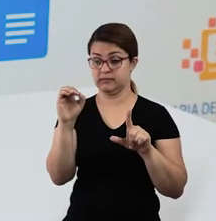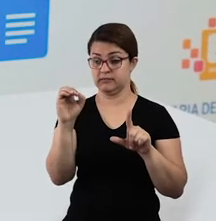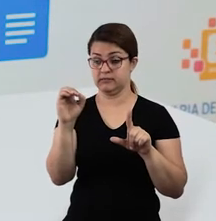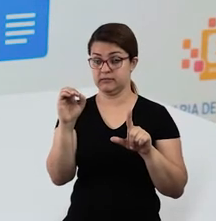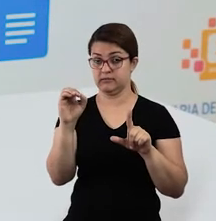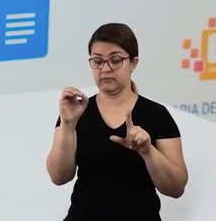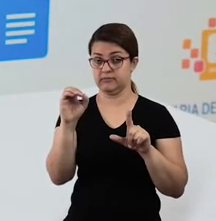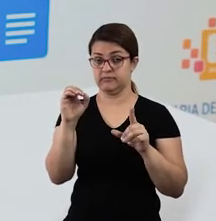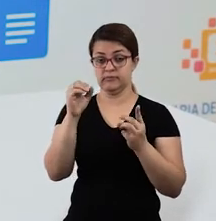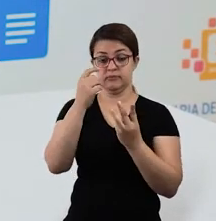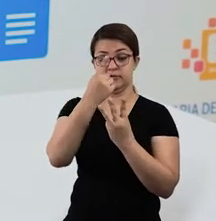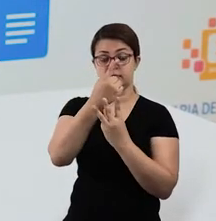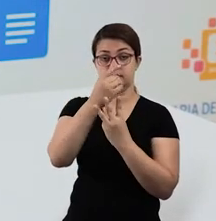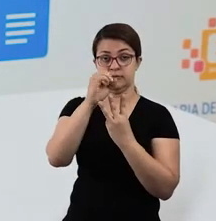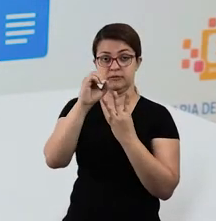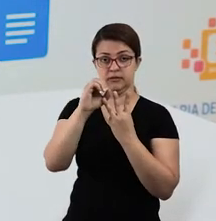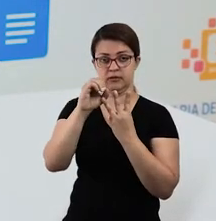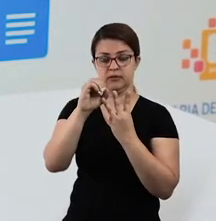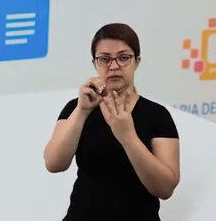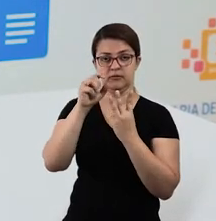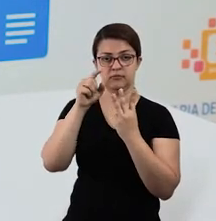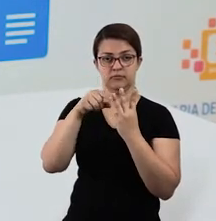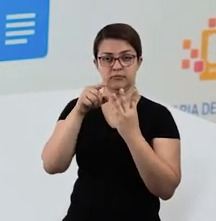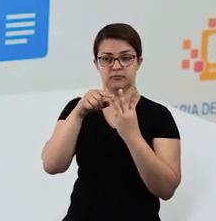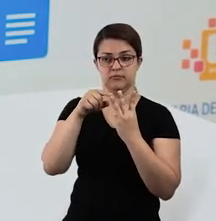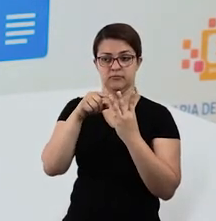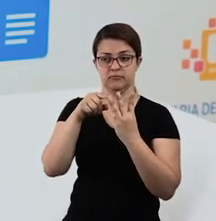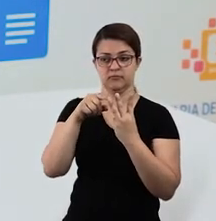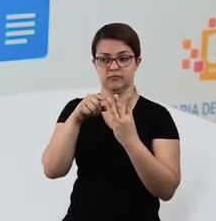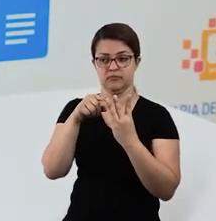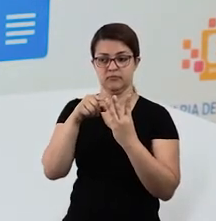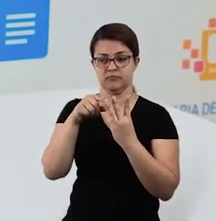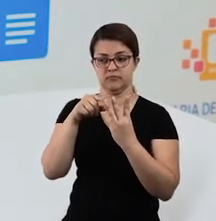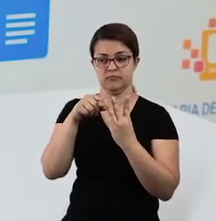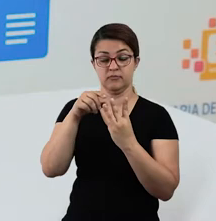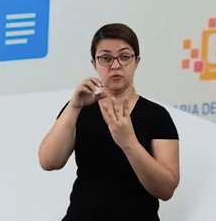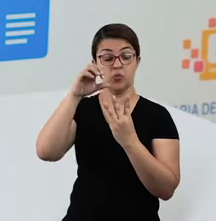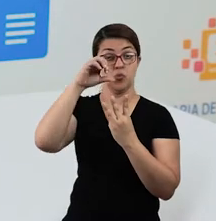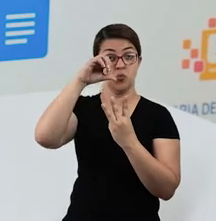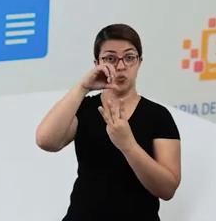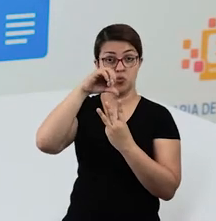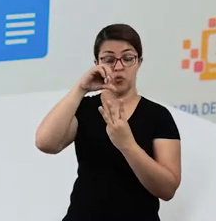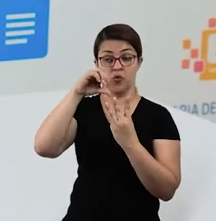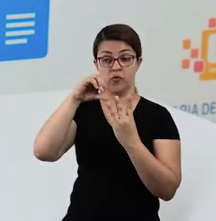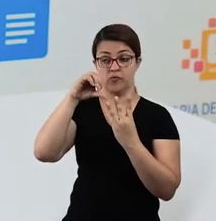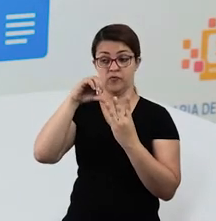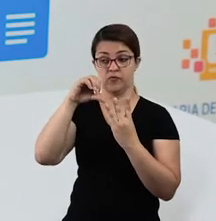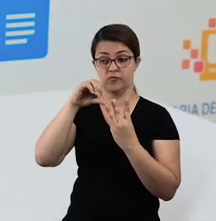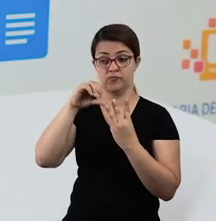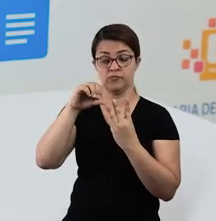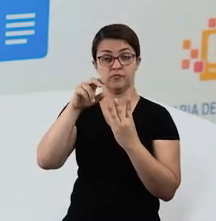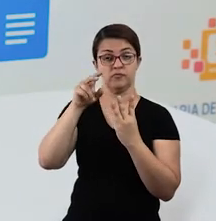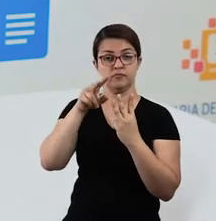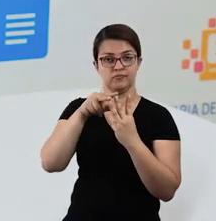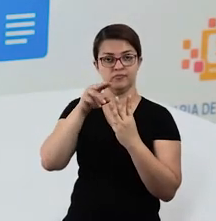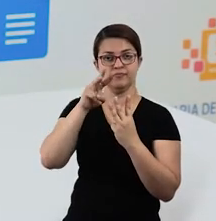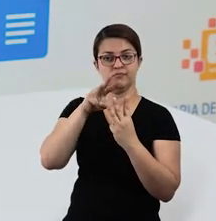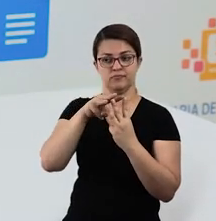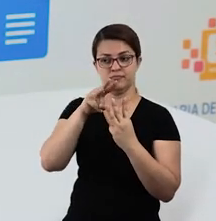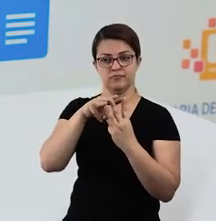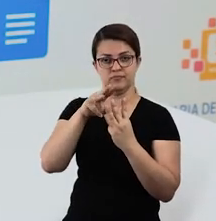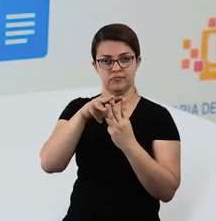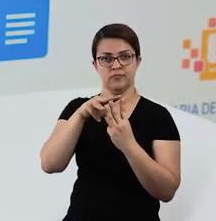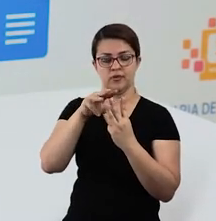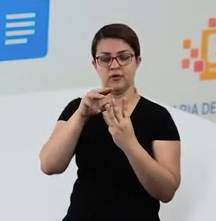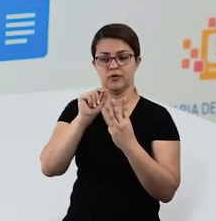uma centena, o 8 é uma dezena e o 9 é uma unidade. Formando o número, ó, uma centena, 8 dezenas e